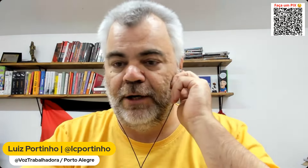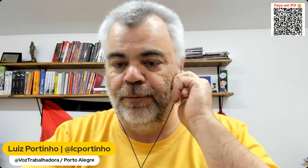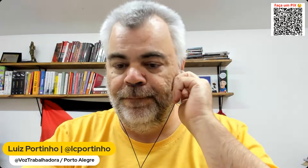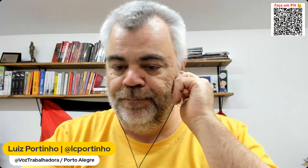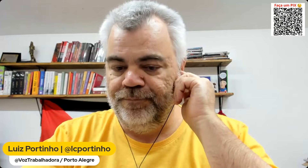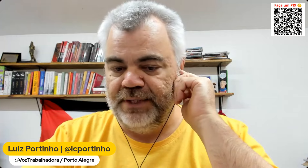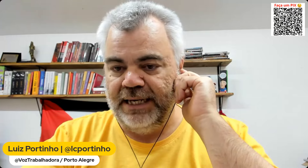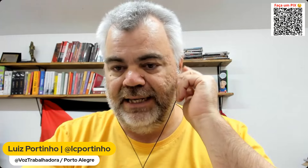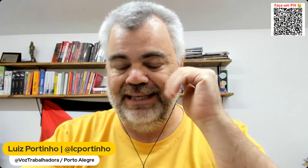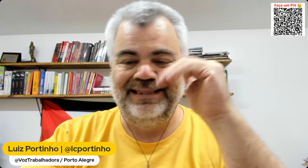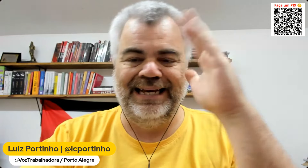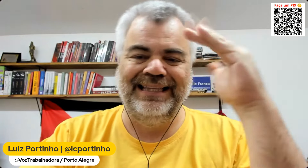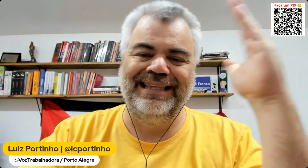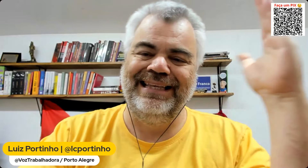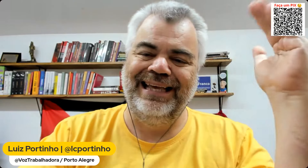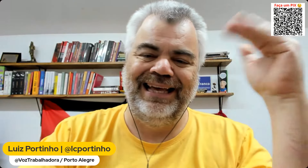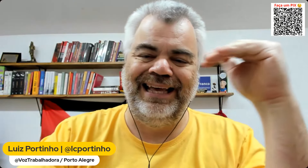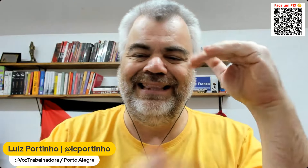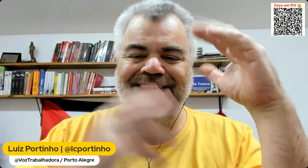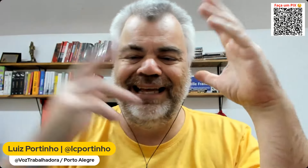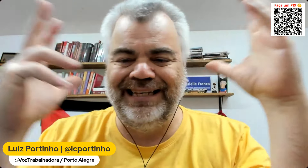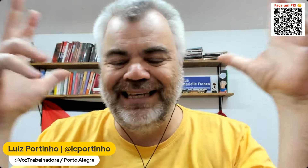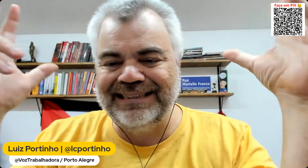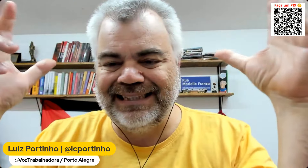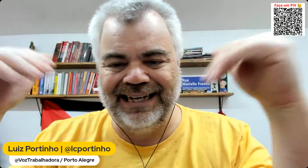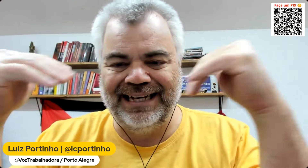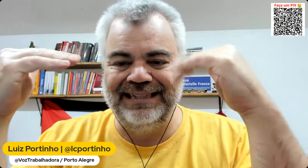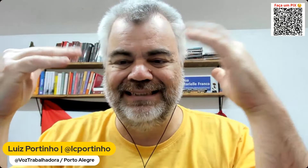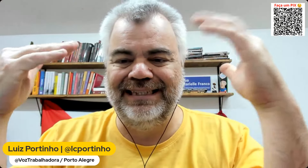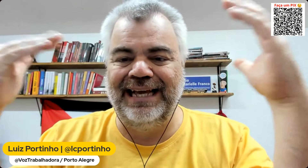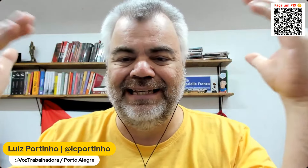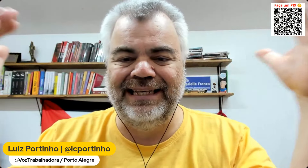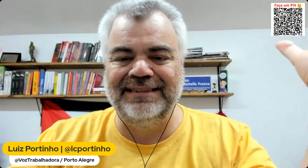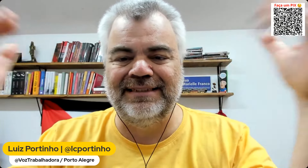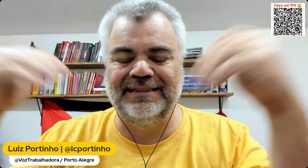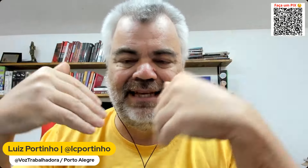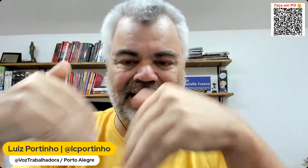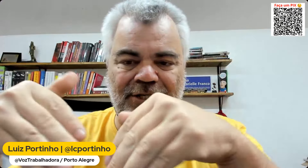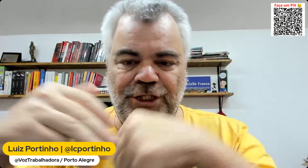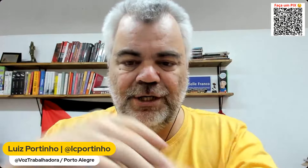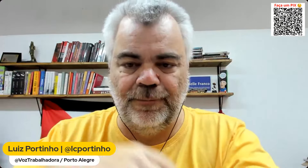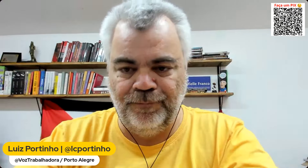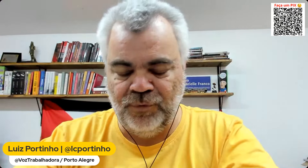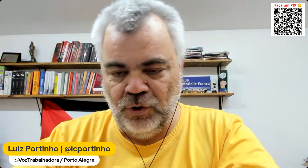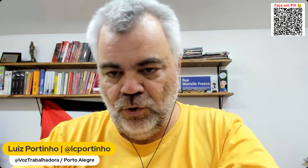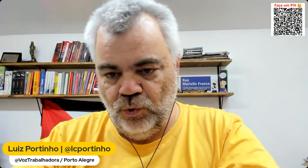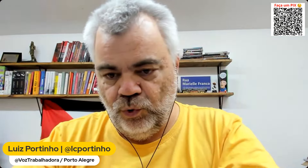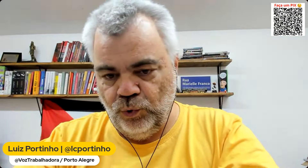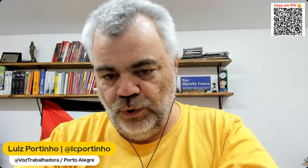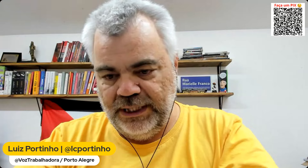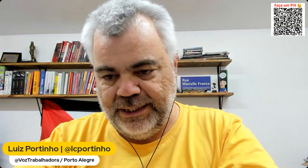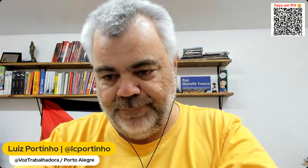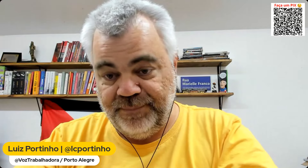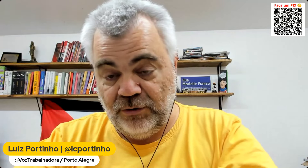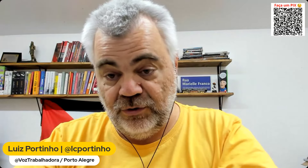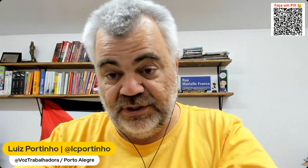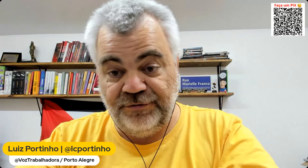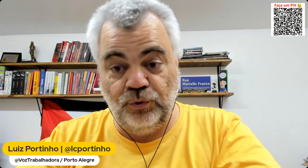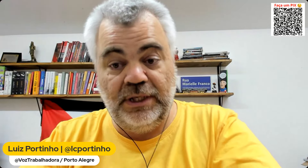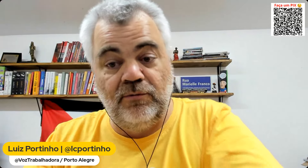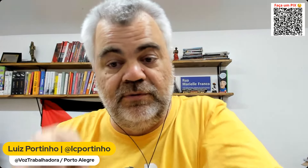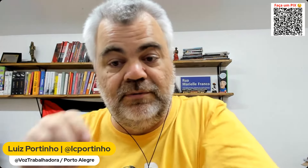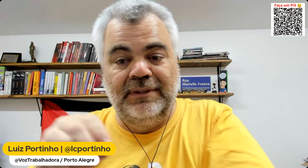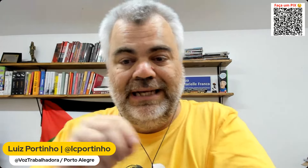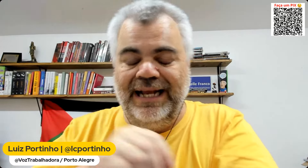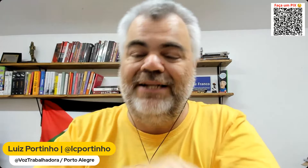geopolítica global, tá? E é idealista, né? Aqueles idealistas que criticam o Lula, né?